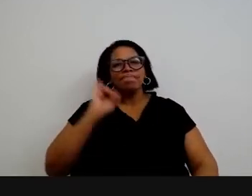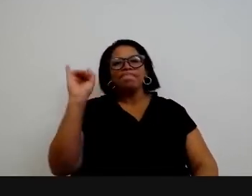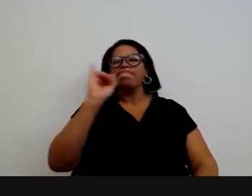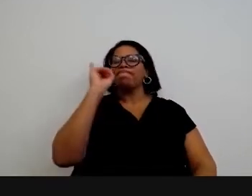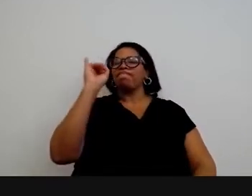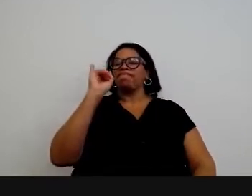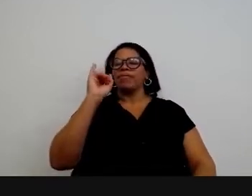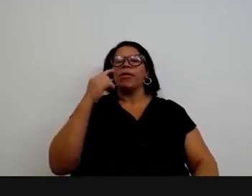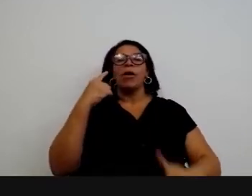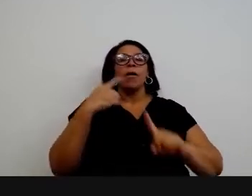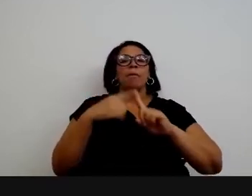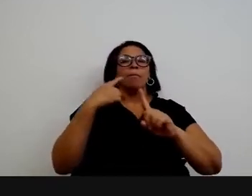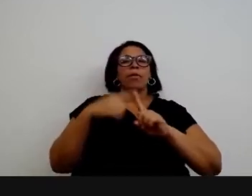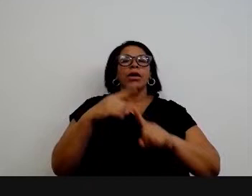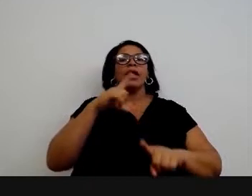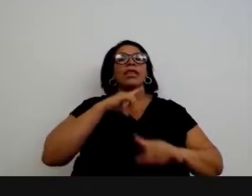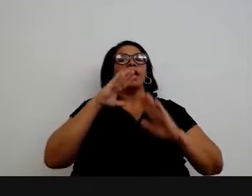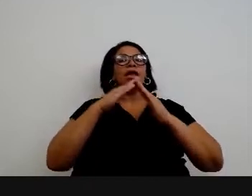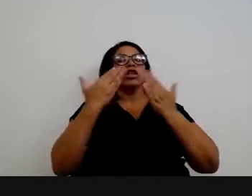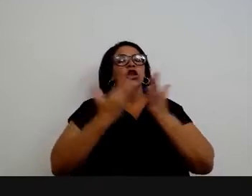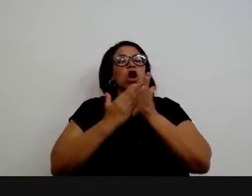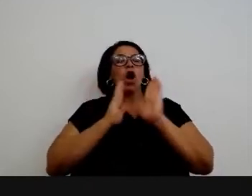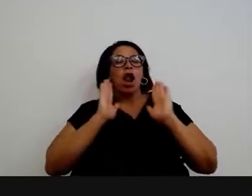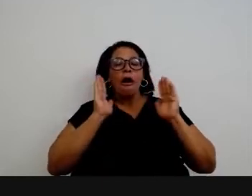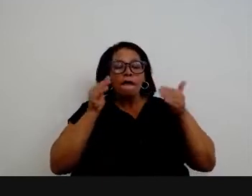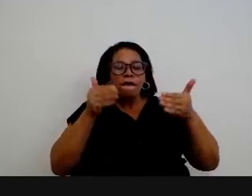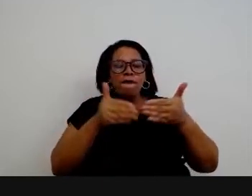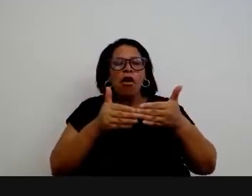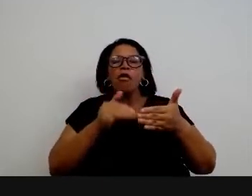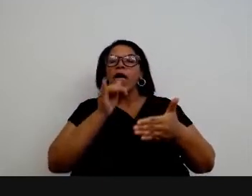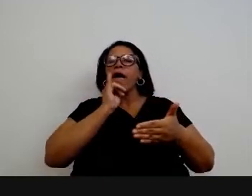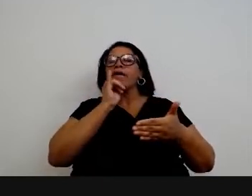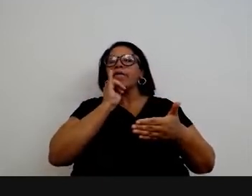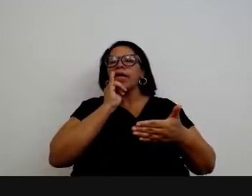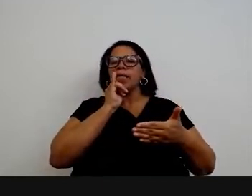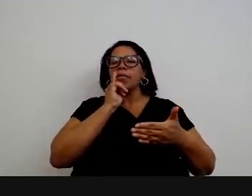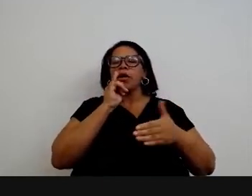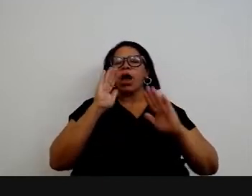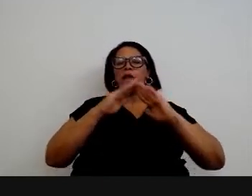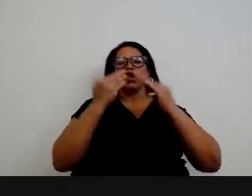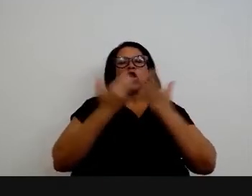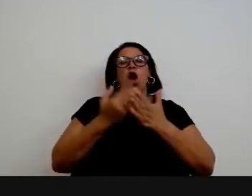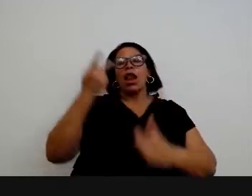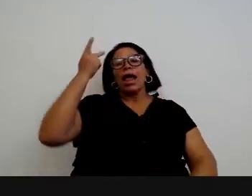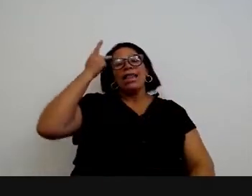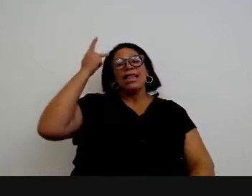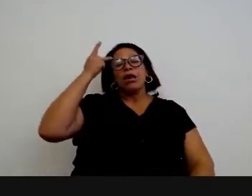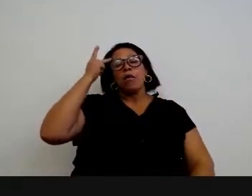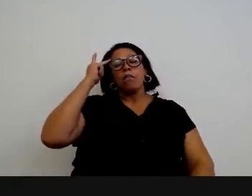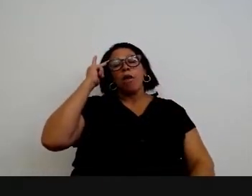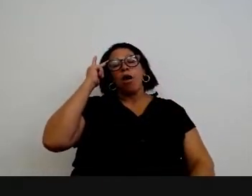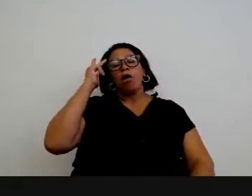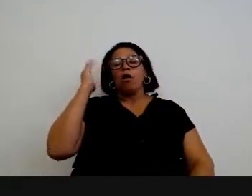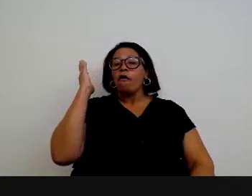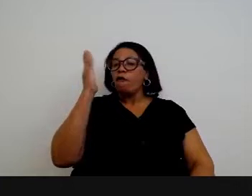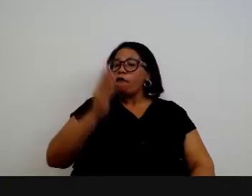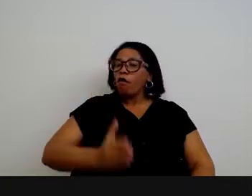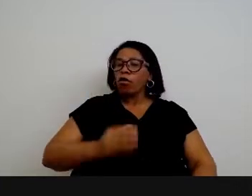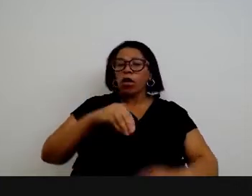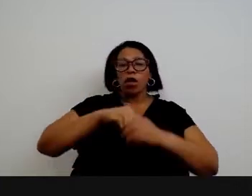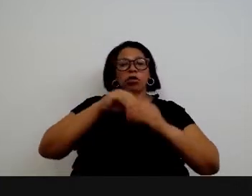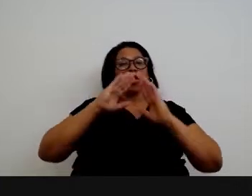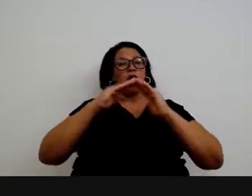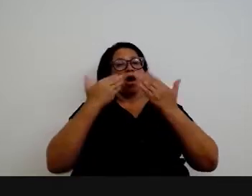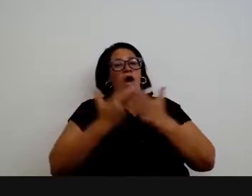amplas. A gente tem, inclusive, escolas específicas. Então, por exemplo, eu posso citar que São Paulo tem uma escola específica dentro da Secretaria